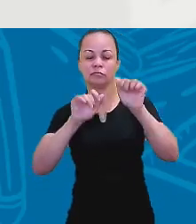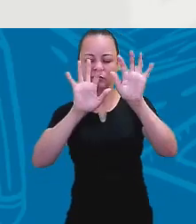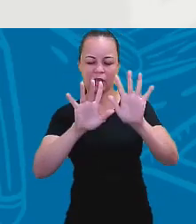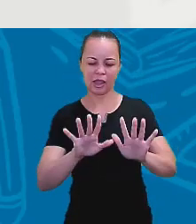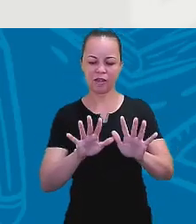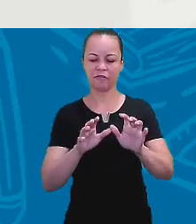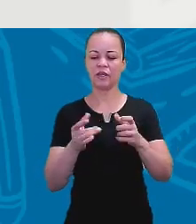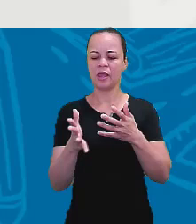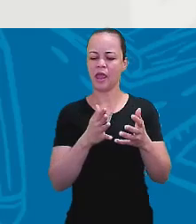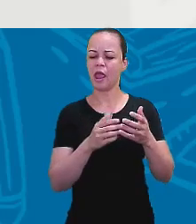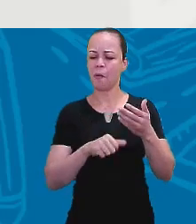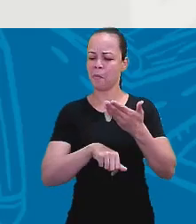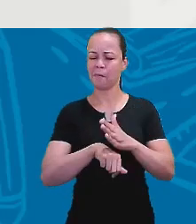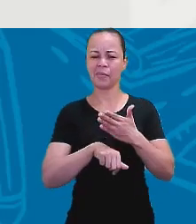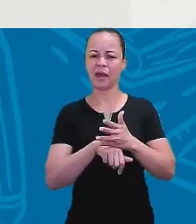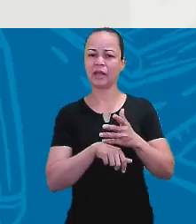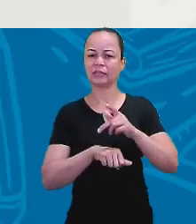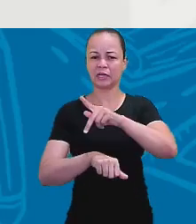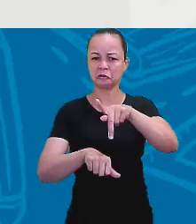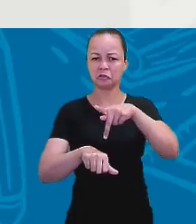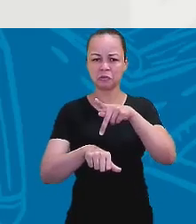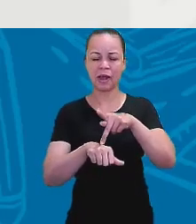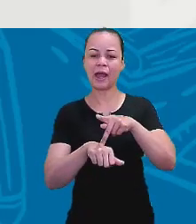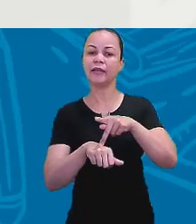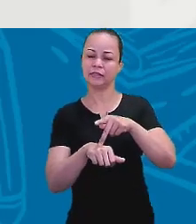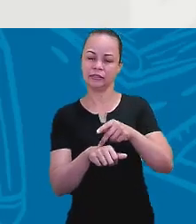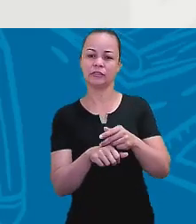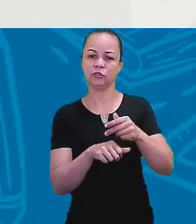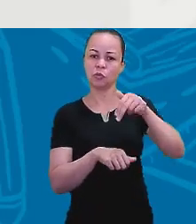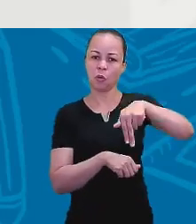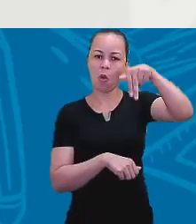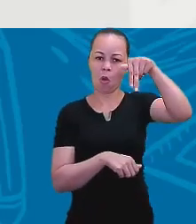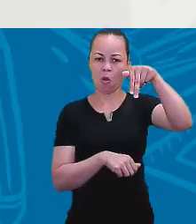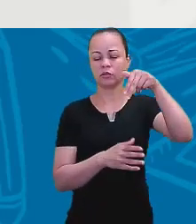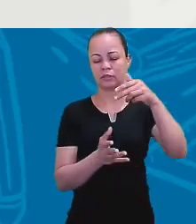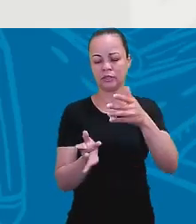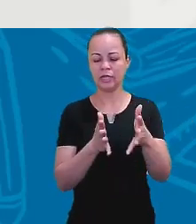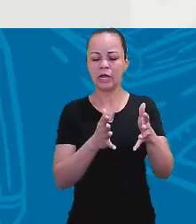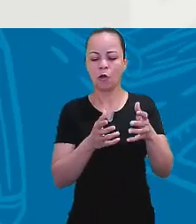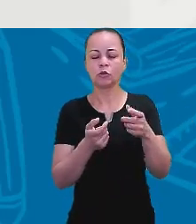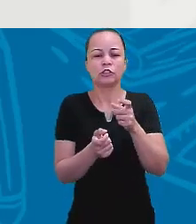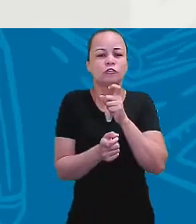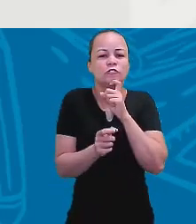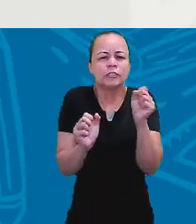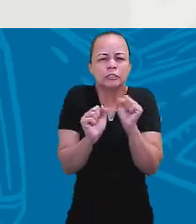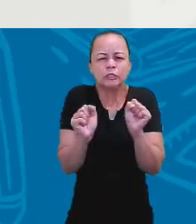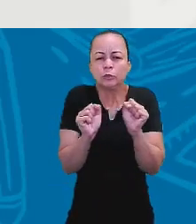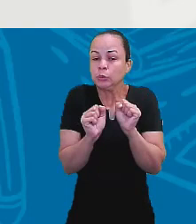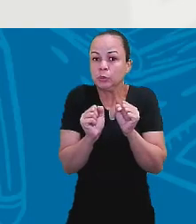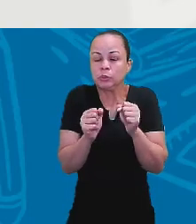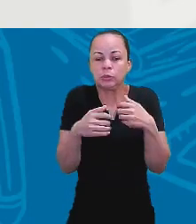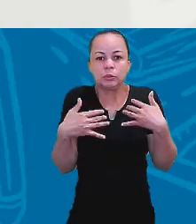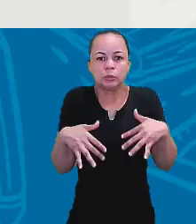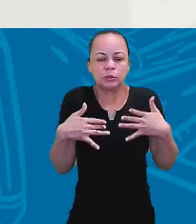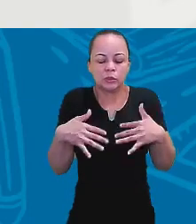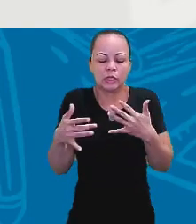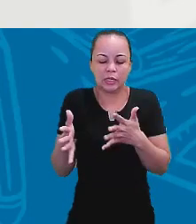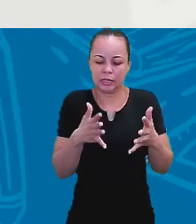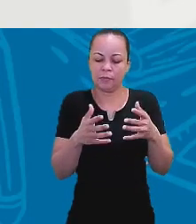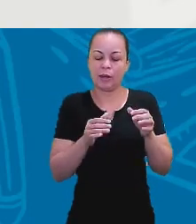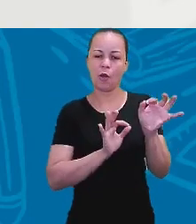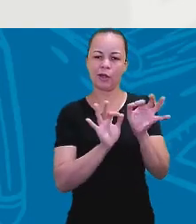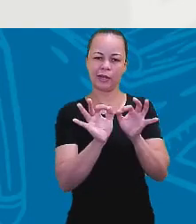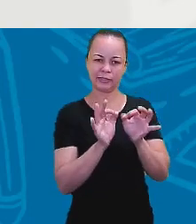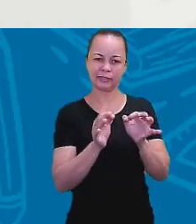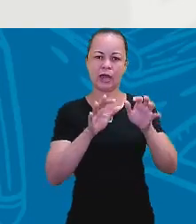hemisfério norte, em que o Natal é durante um inverno rigoroso. Para montar o boneco, o processo é